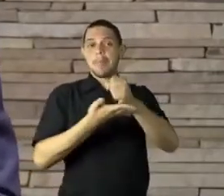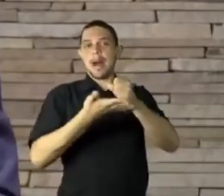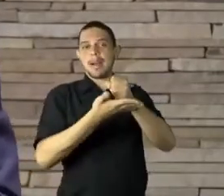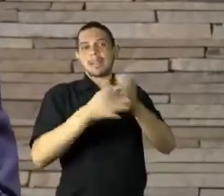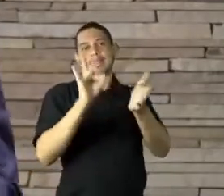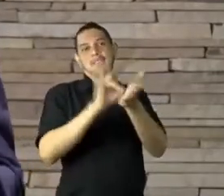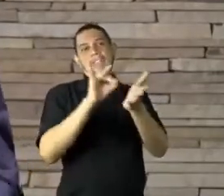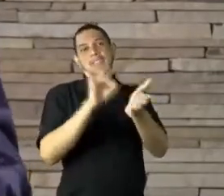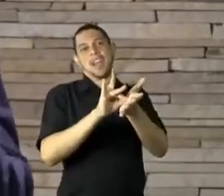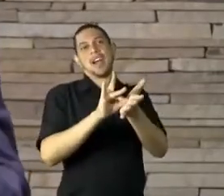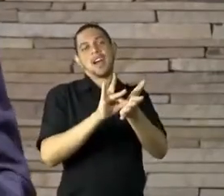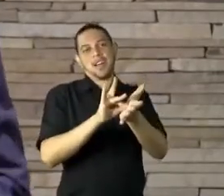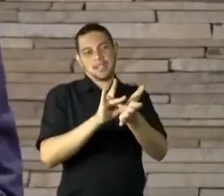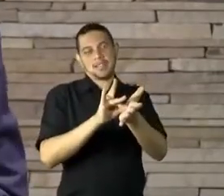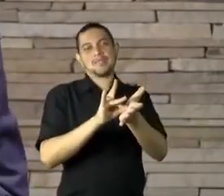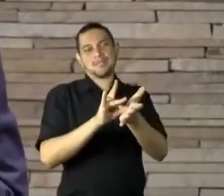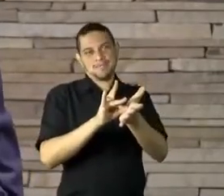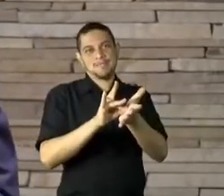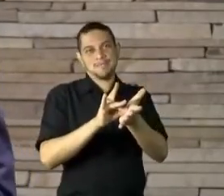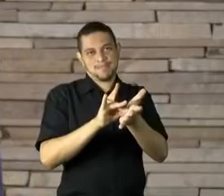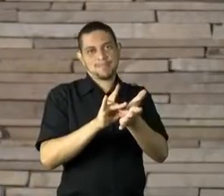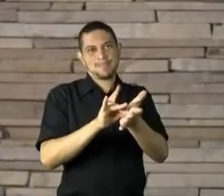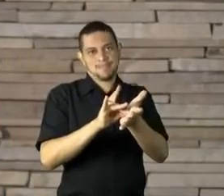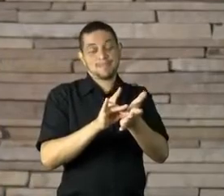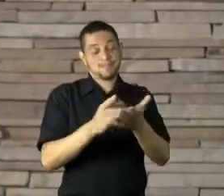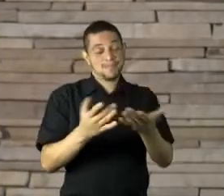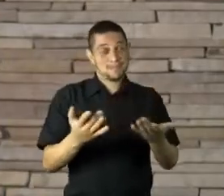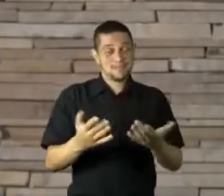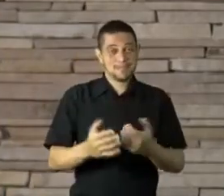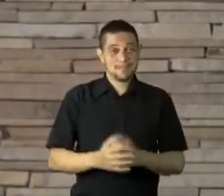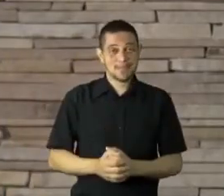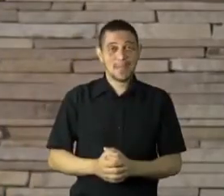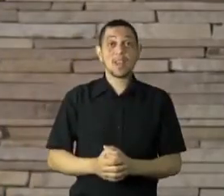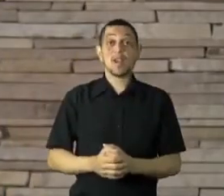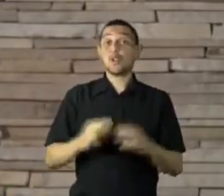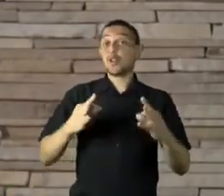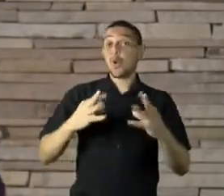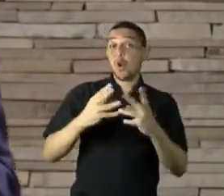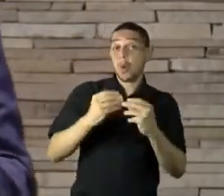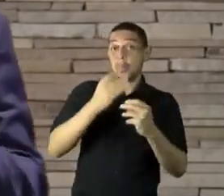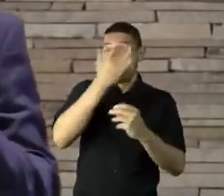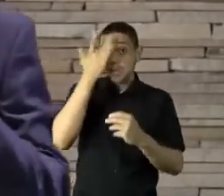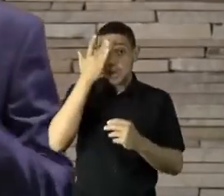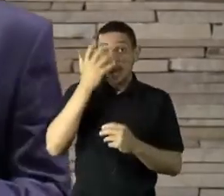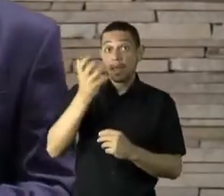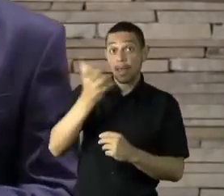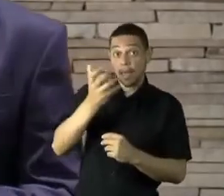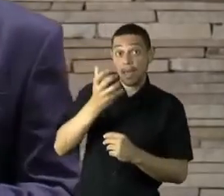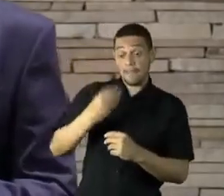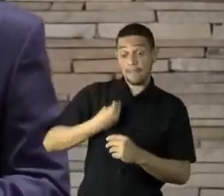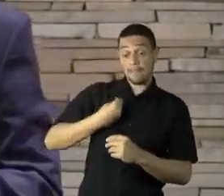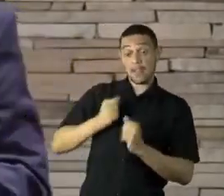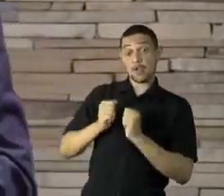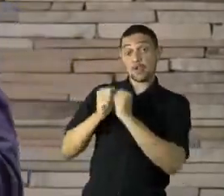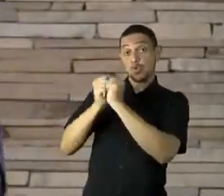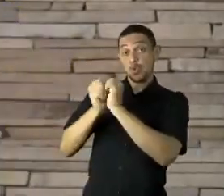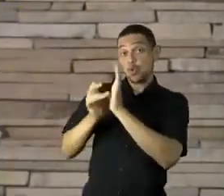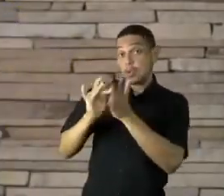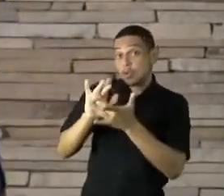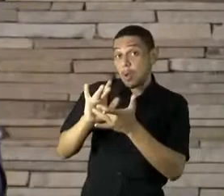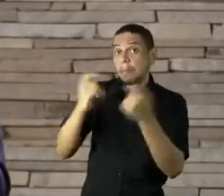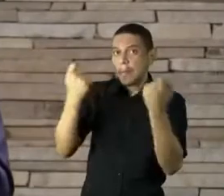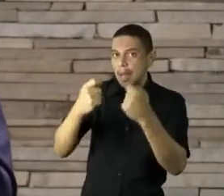verso 37 o reino de Cristo é baseado na verdade e todos que quiserem estar ao lado de Cristo